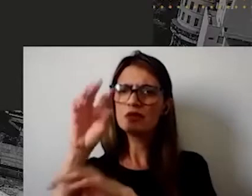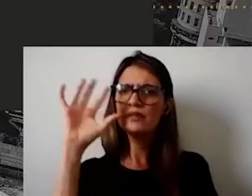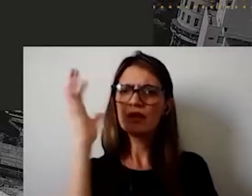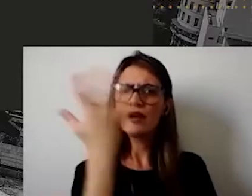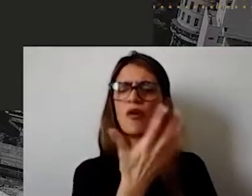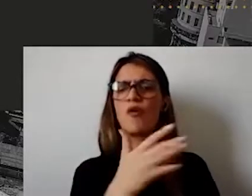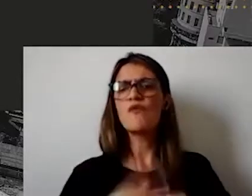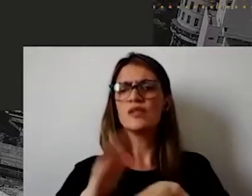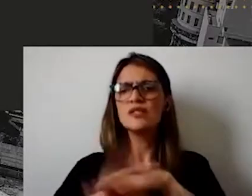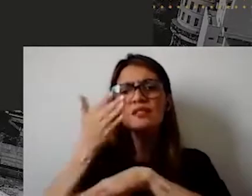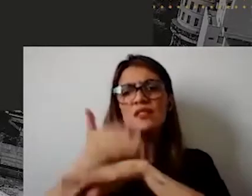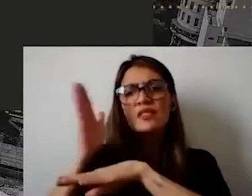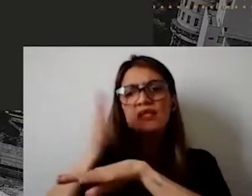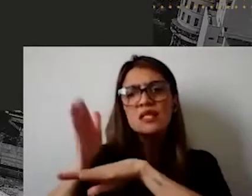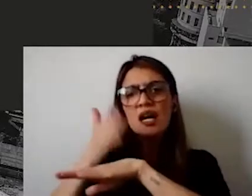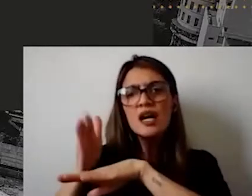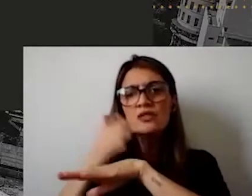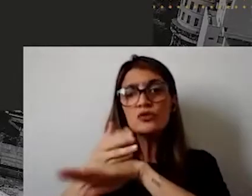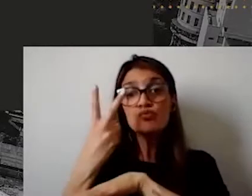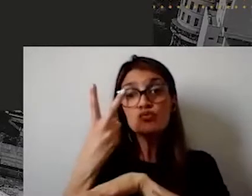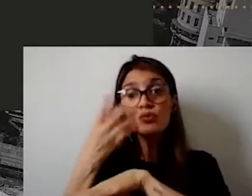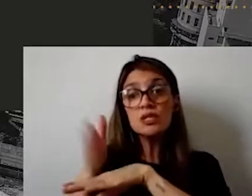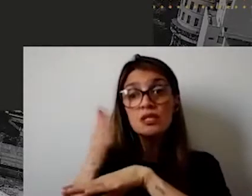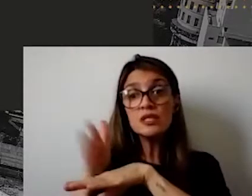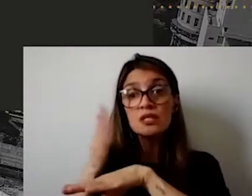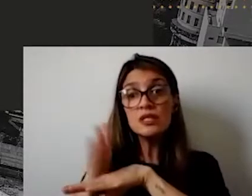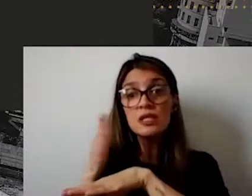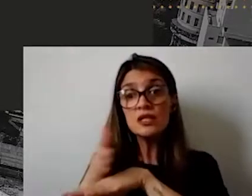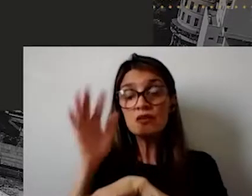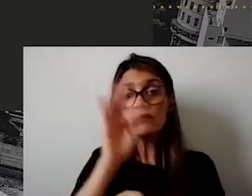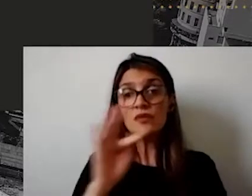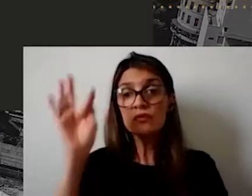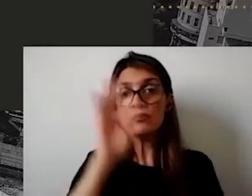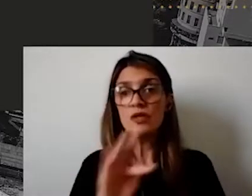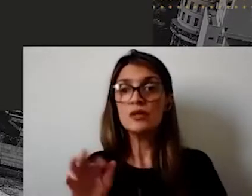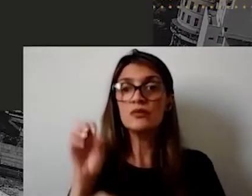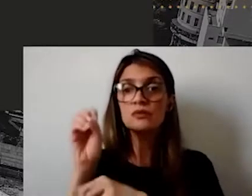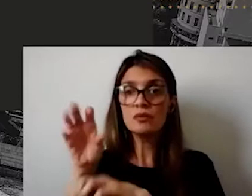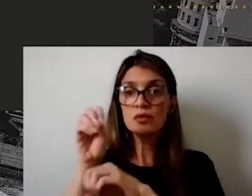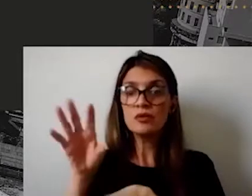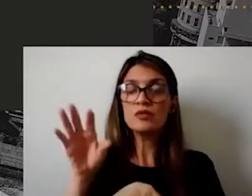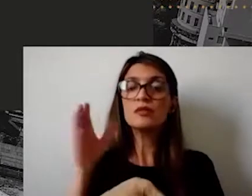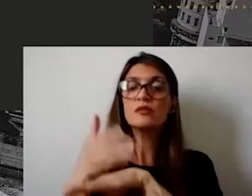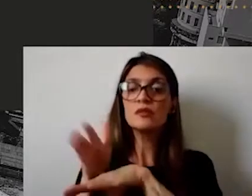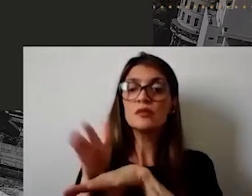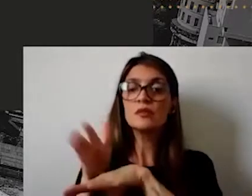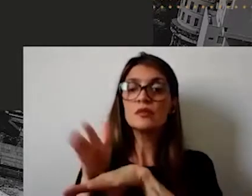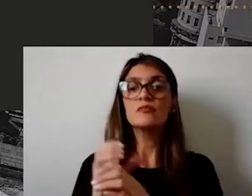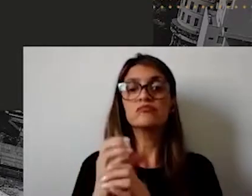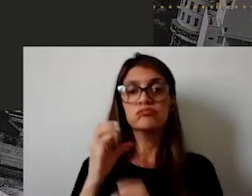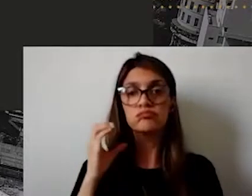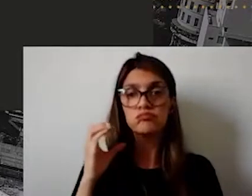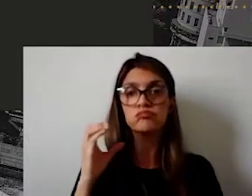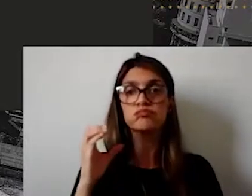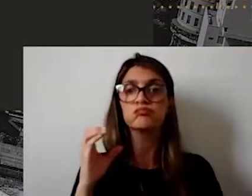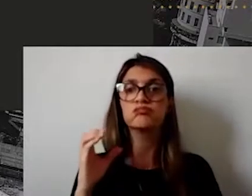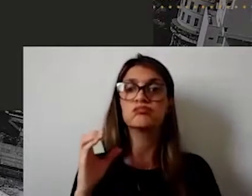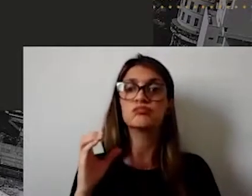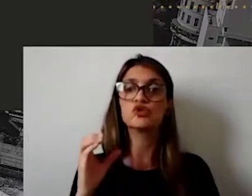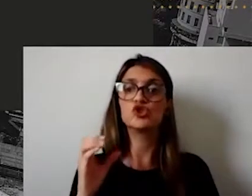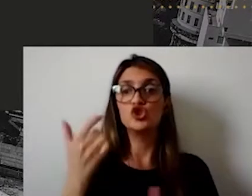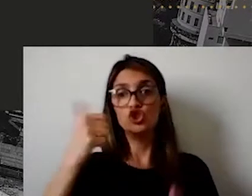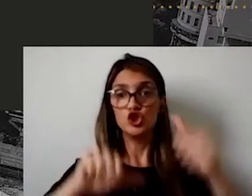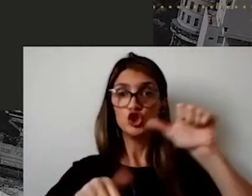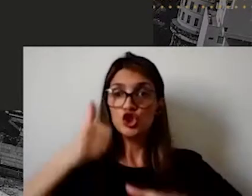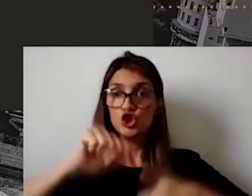ambiental, fazia 2 estágios na universidade, um em educação ambiental e outro em genética. E aí o de educação ambiental me levou para o